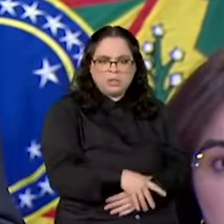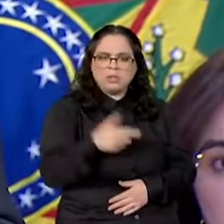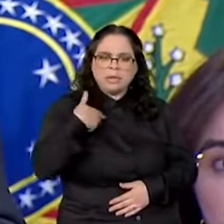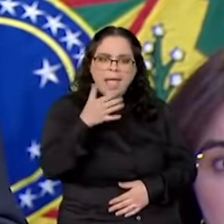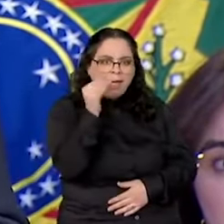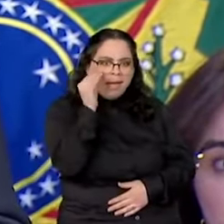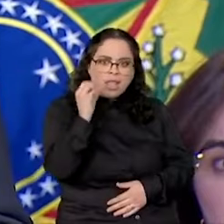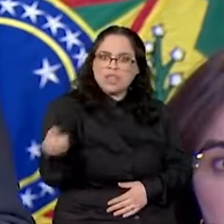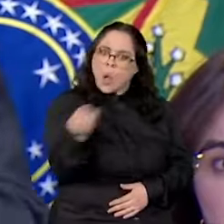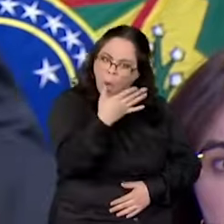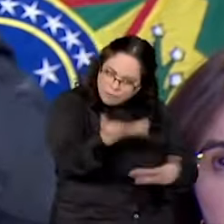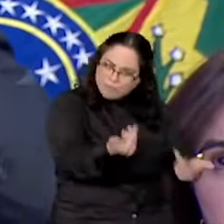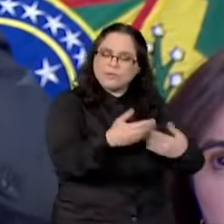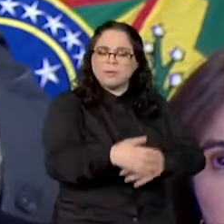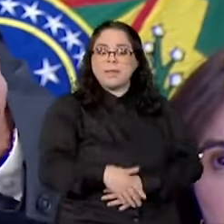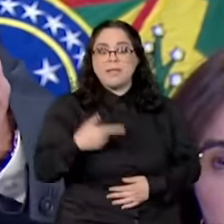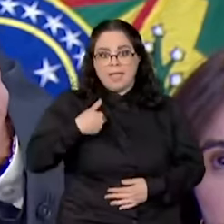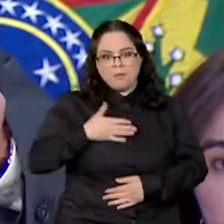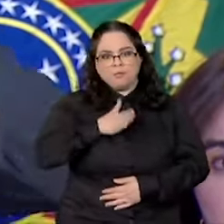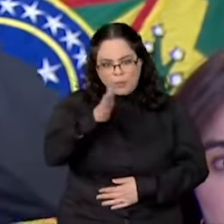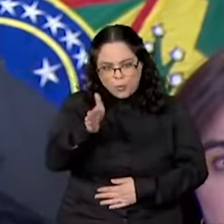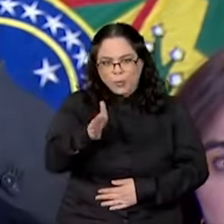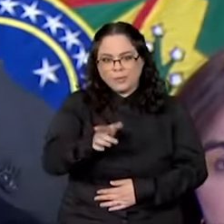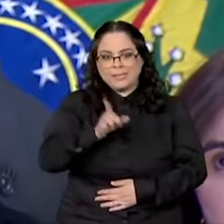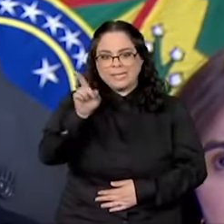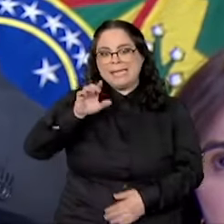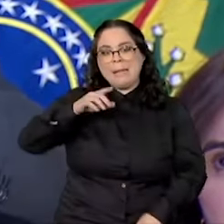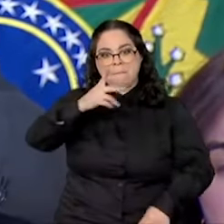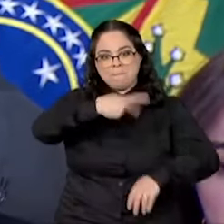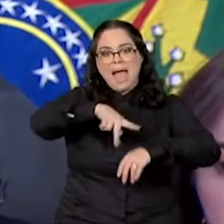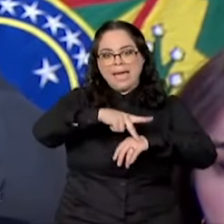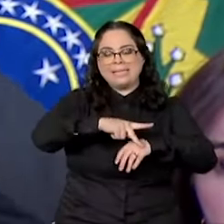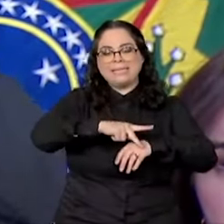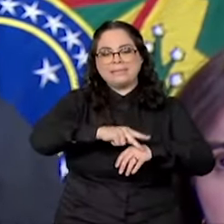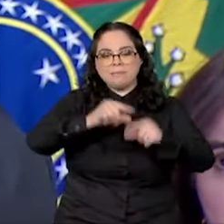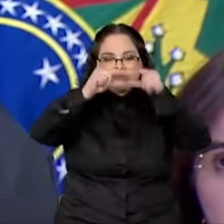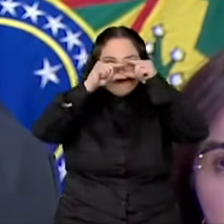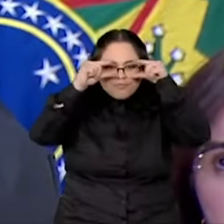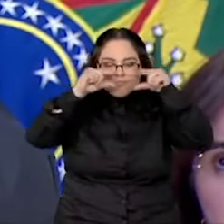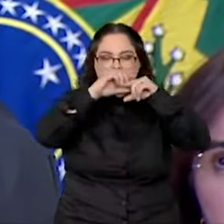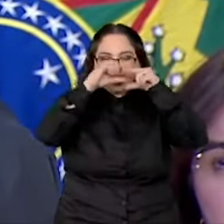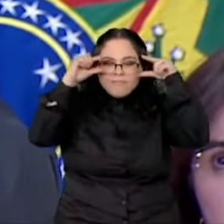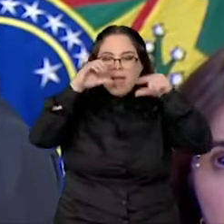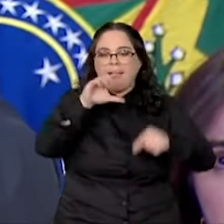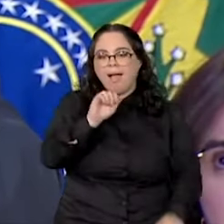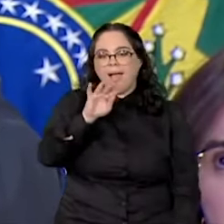coisas. Eu fui agora ao Catar e, pasmem,